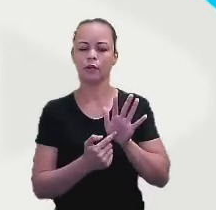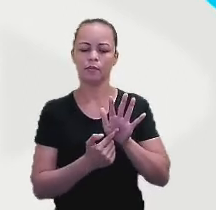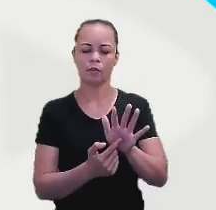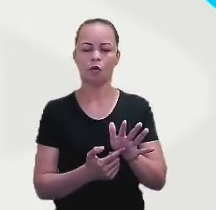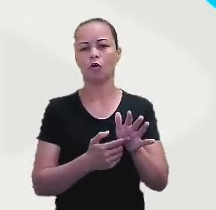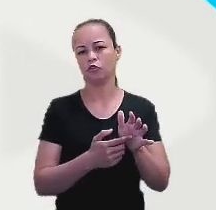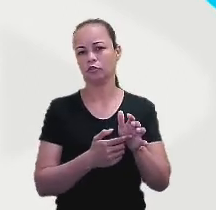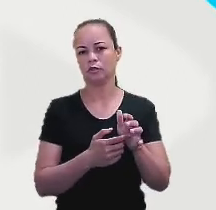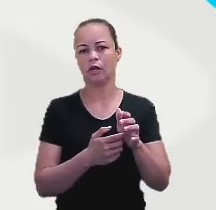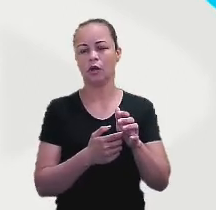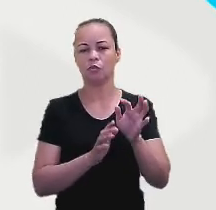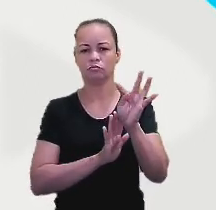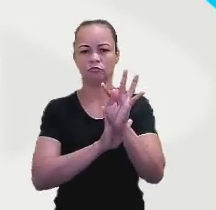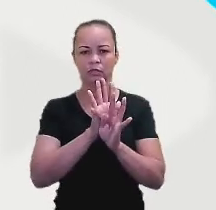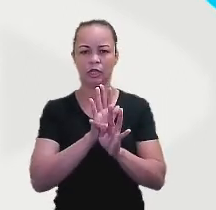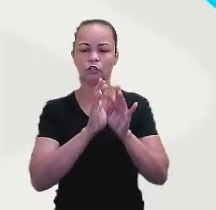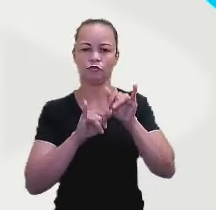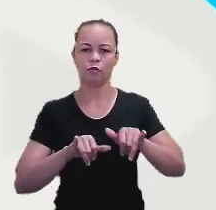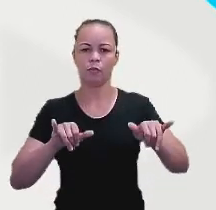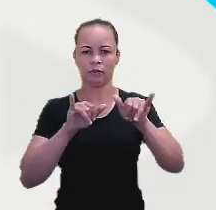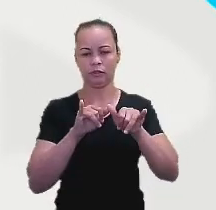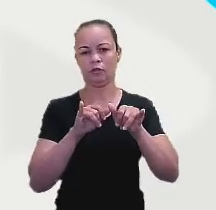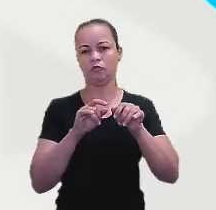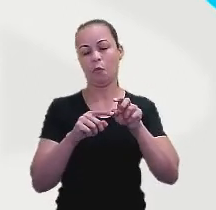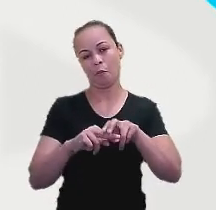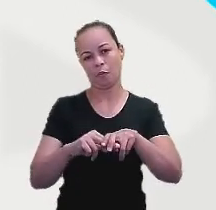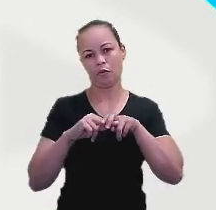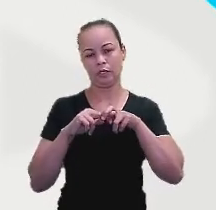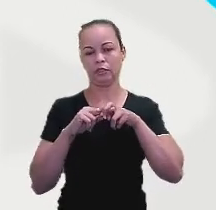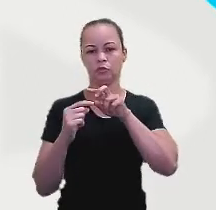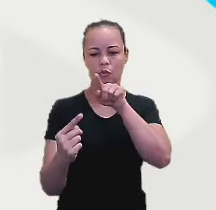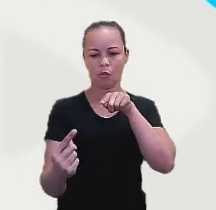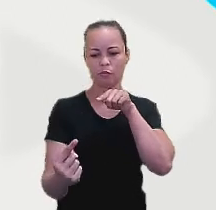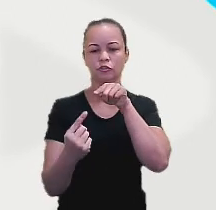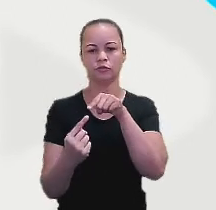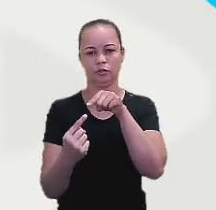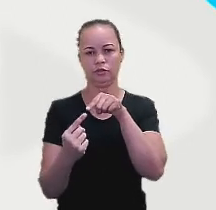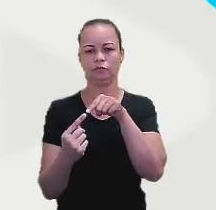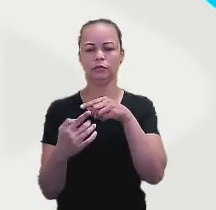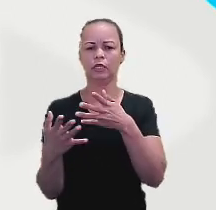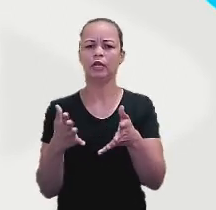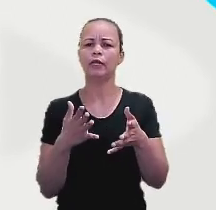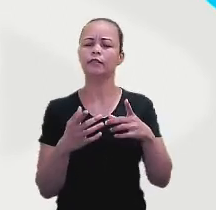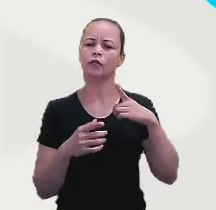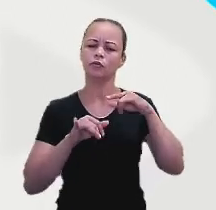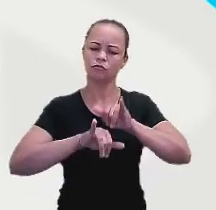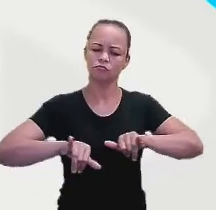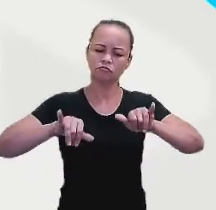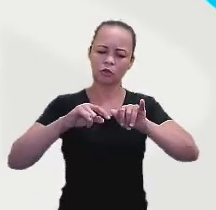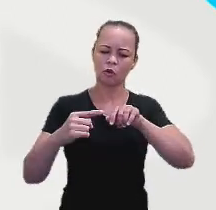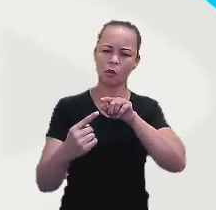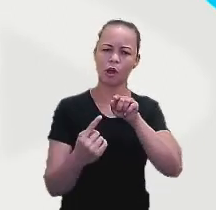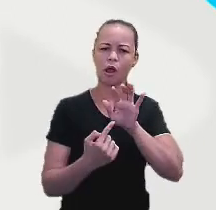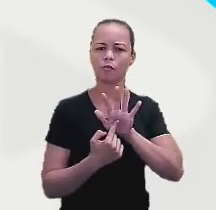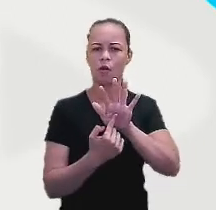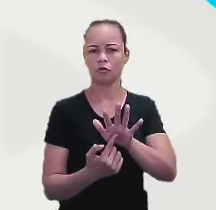texto informativo, por isso objetivo. Tem um único objetivo aí de passar essa informação, passar um